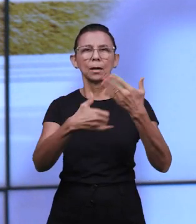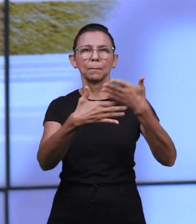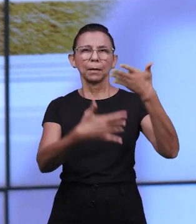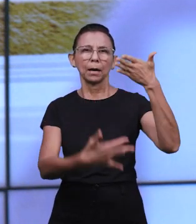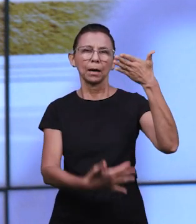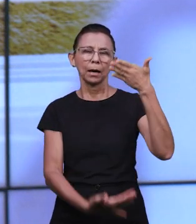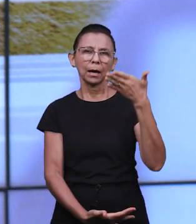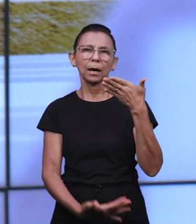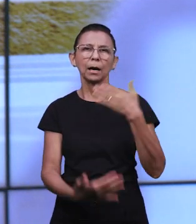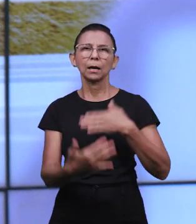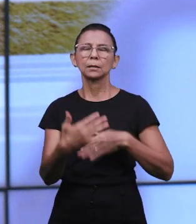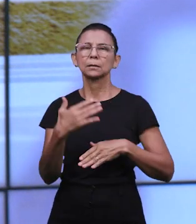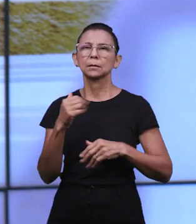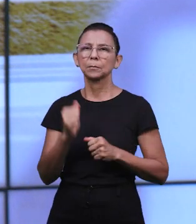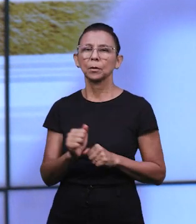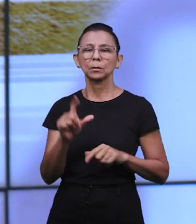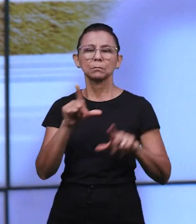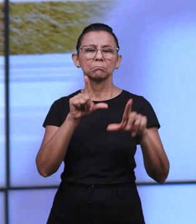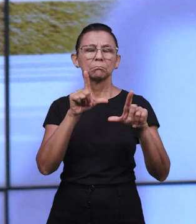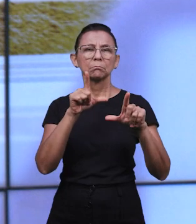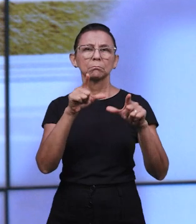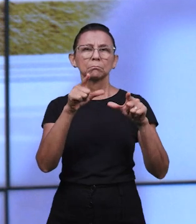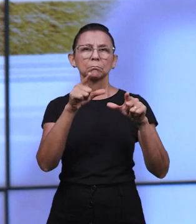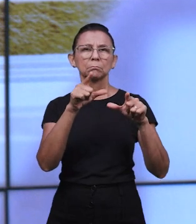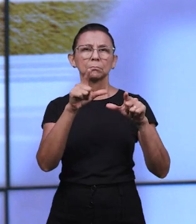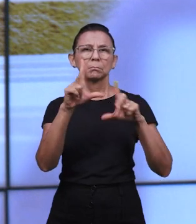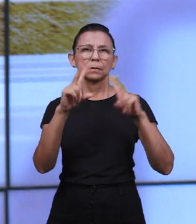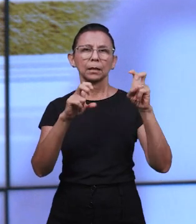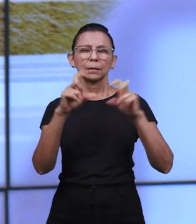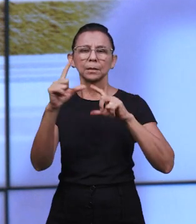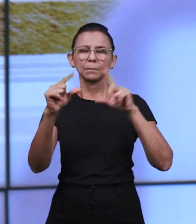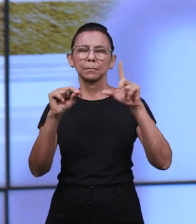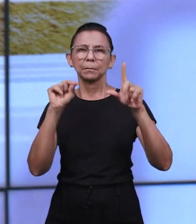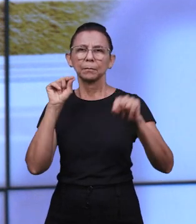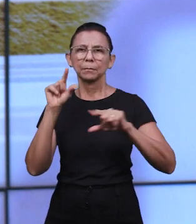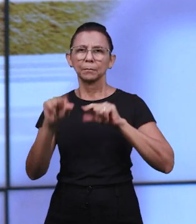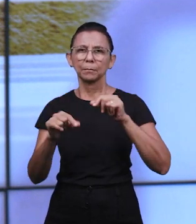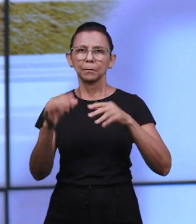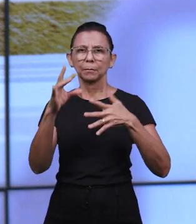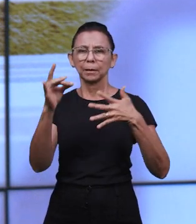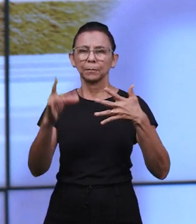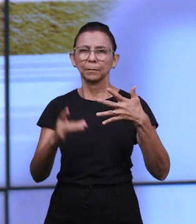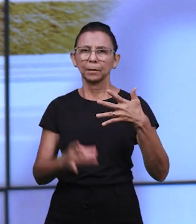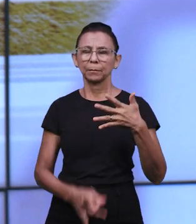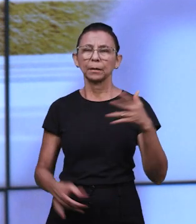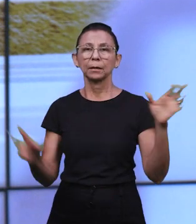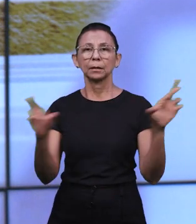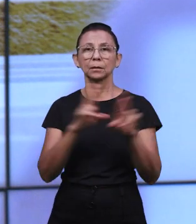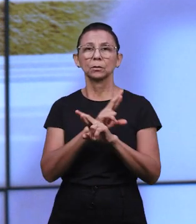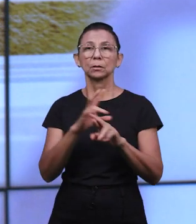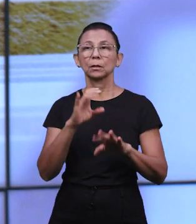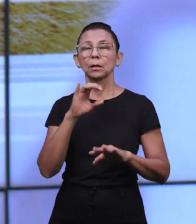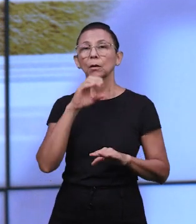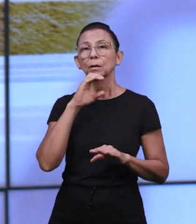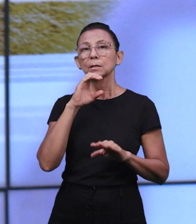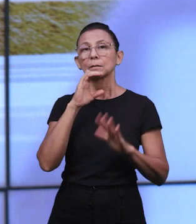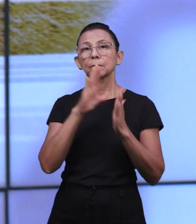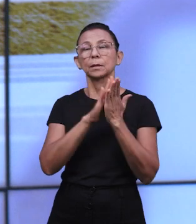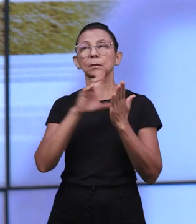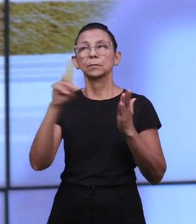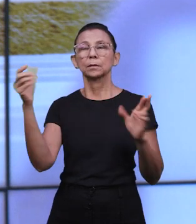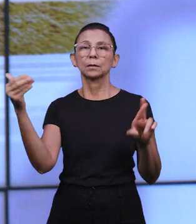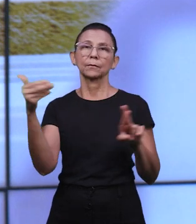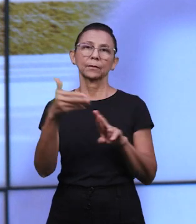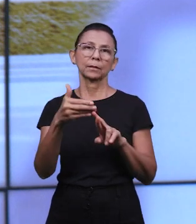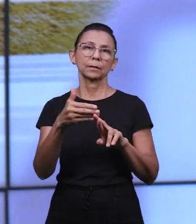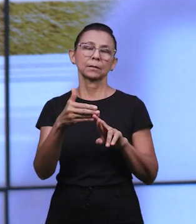sequência, onde são tratados diversos temas que relacionam os conhecimentos bíblicos, que são a nossa principal referência de